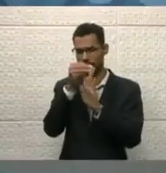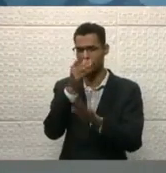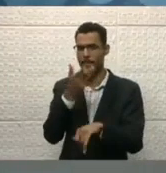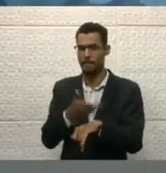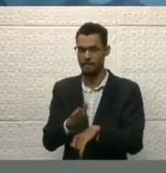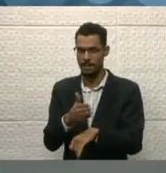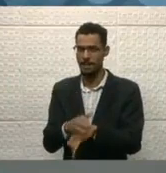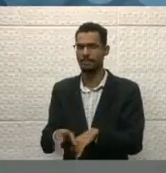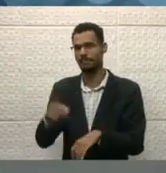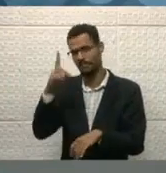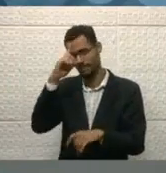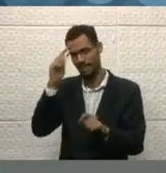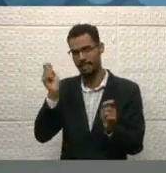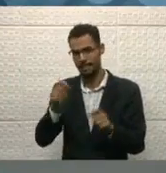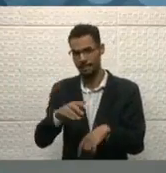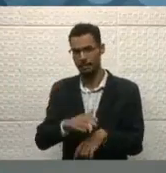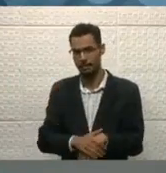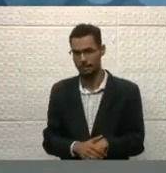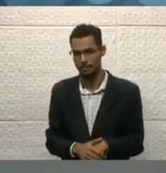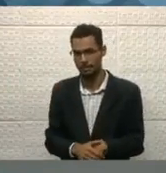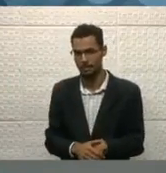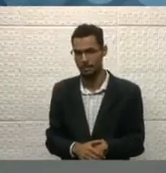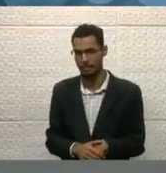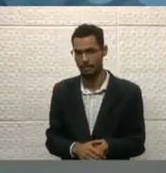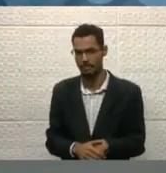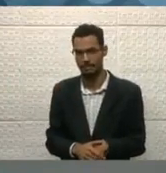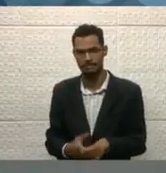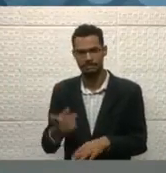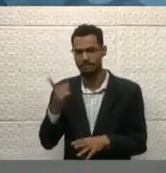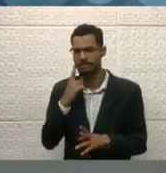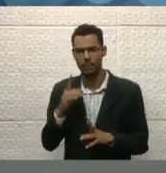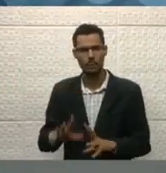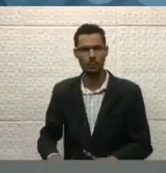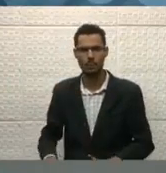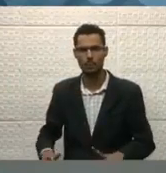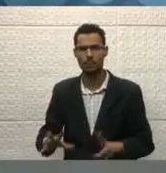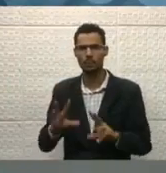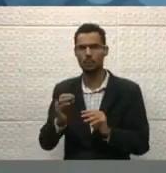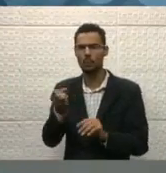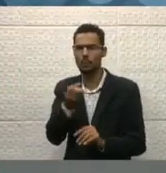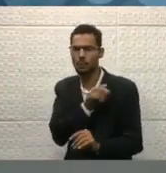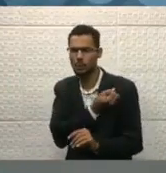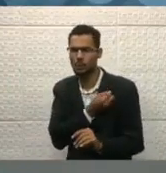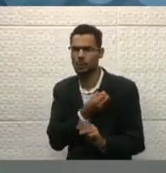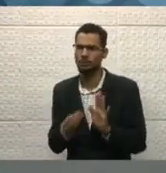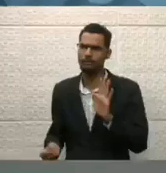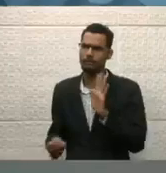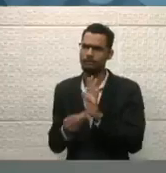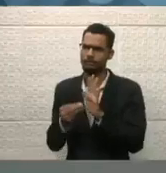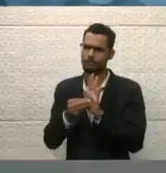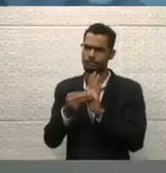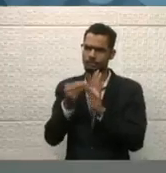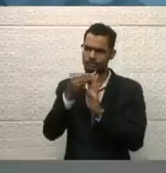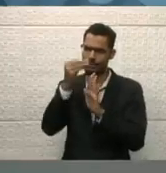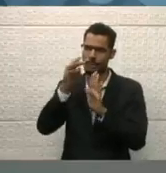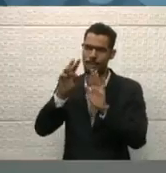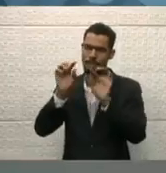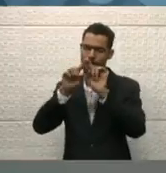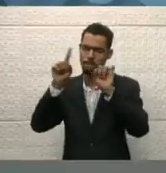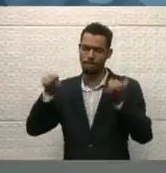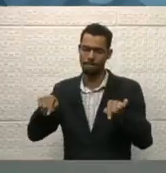se nós formos pensar. Então, todos aqueles coeficientes, todos os números que vão compor as entradas da